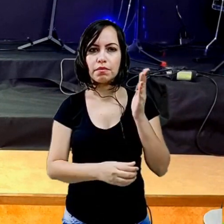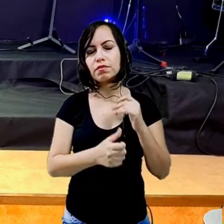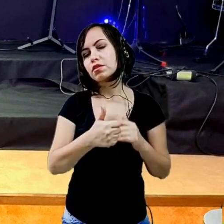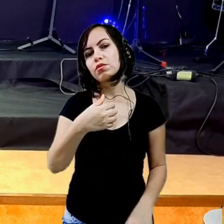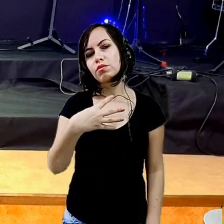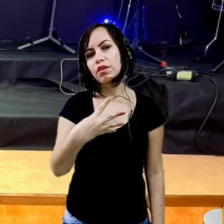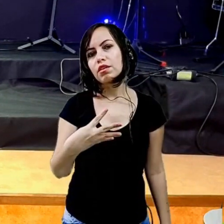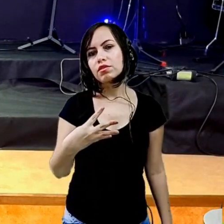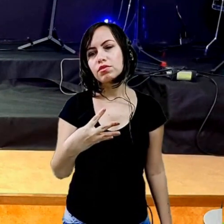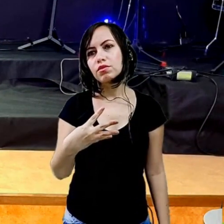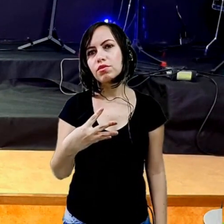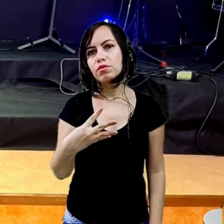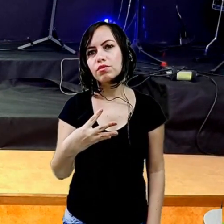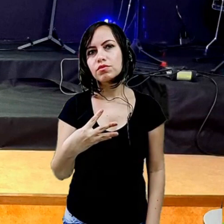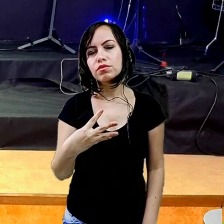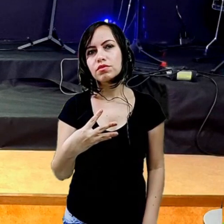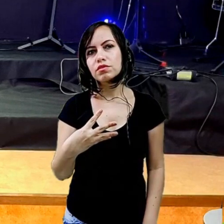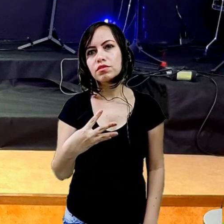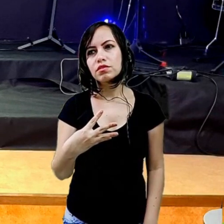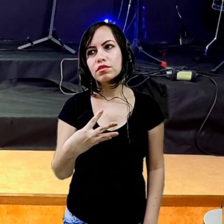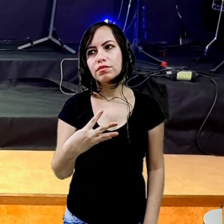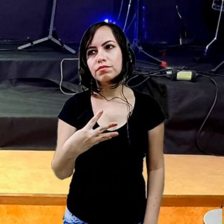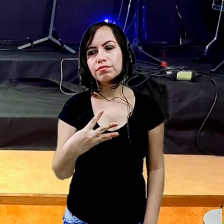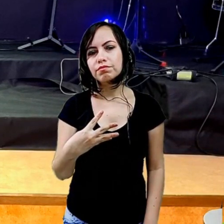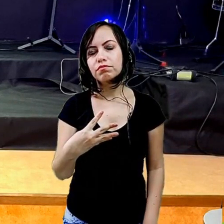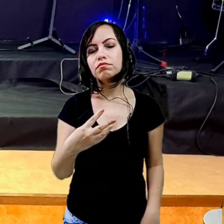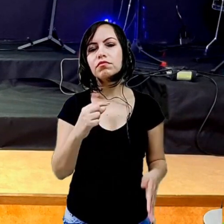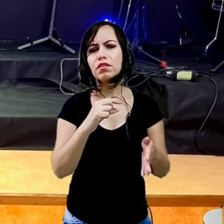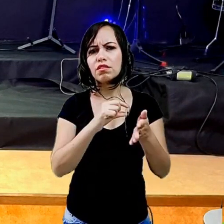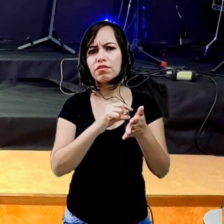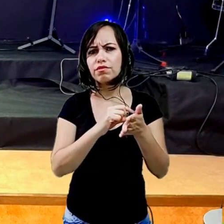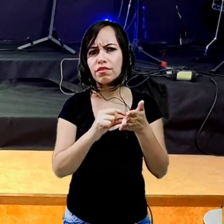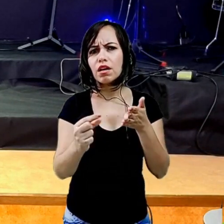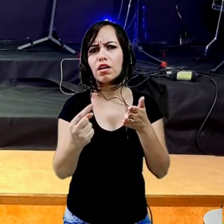14, os 6 primeiros versículos.